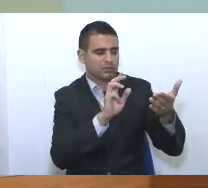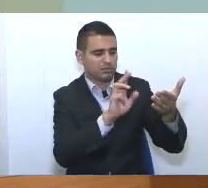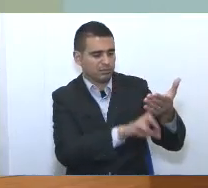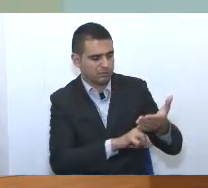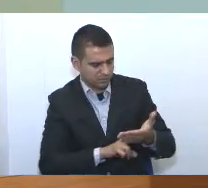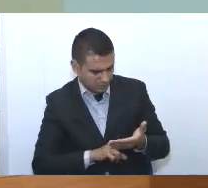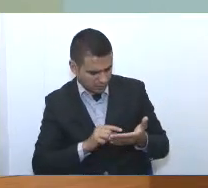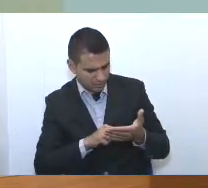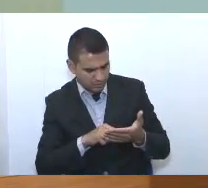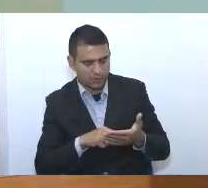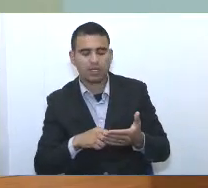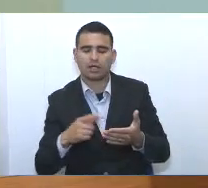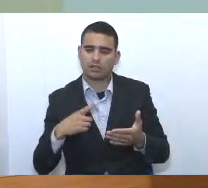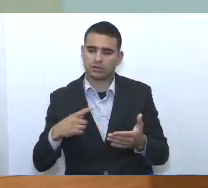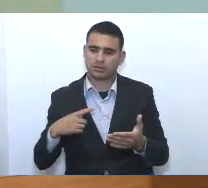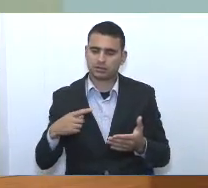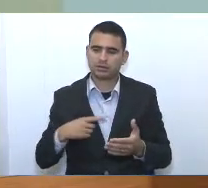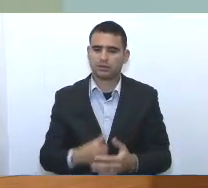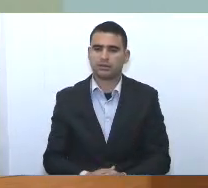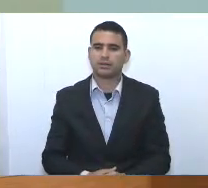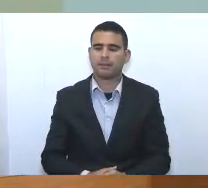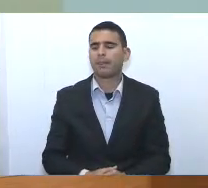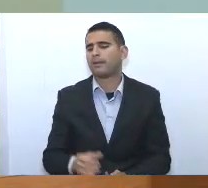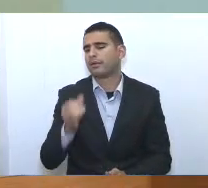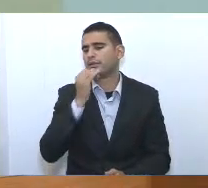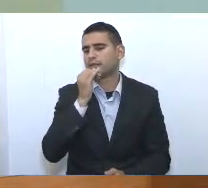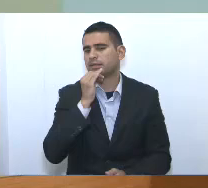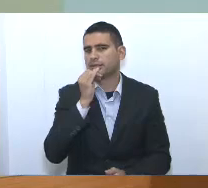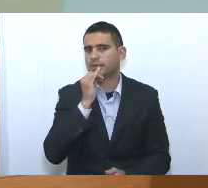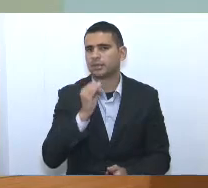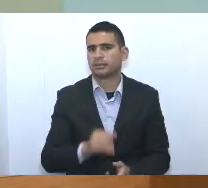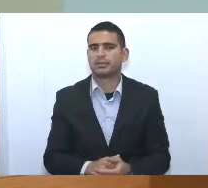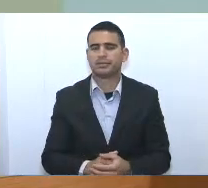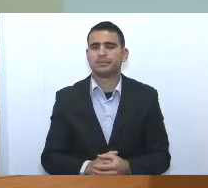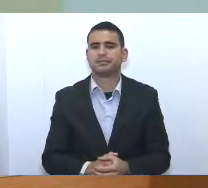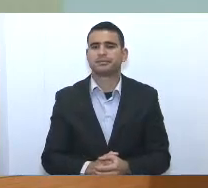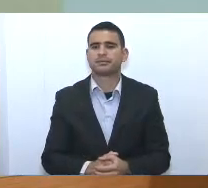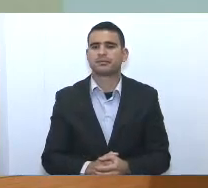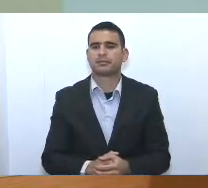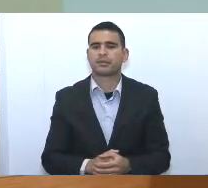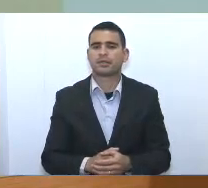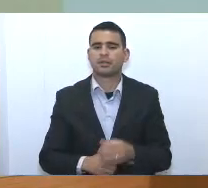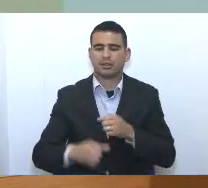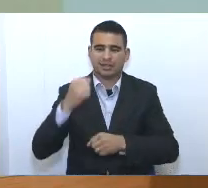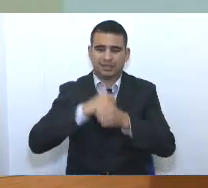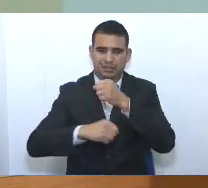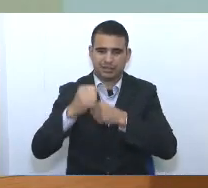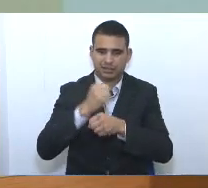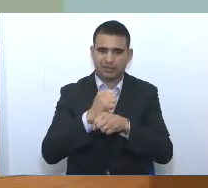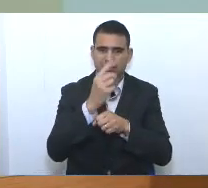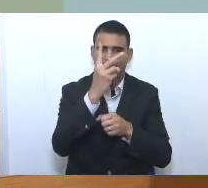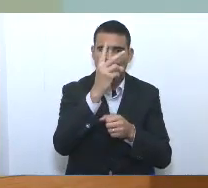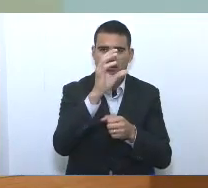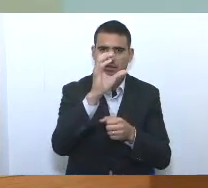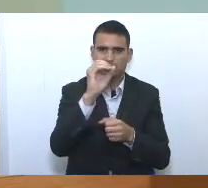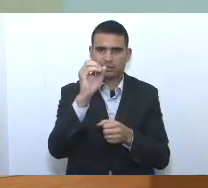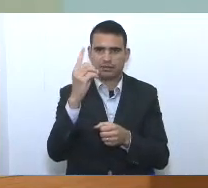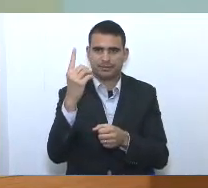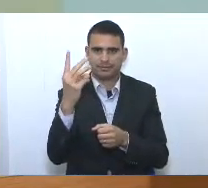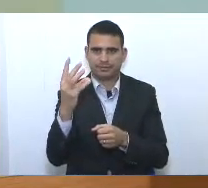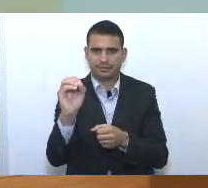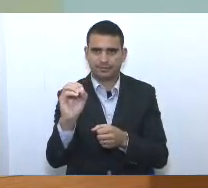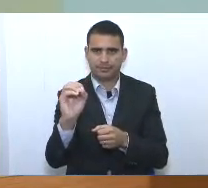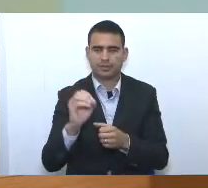aumentar a estrutura daquela secretaria. Nós tivemos um exemplo, secretário, o senhor não estava lá em 2010, logo posteriormente ao governo